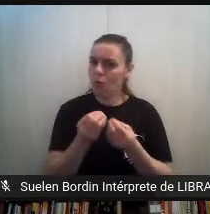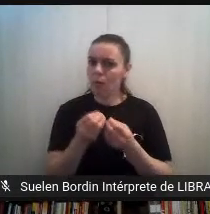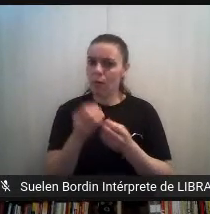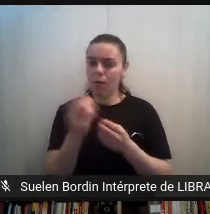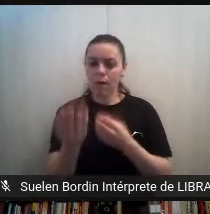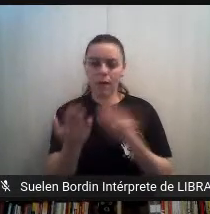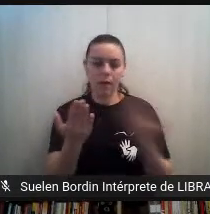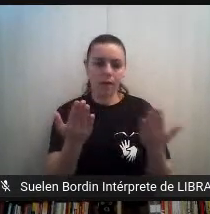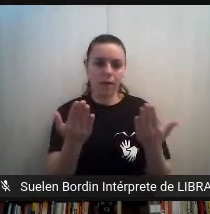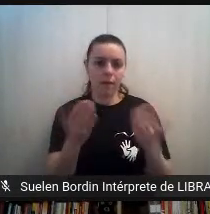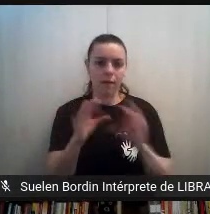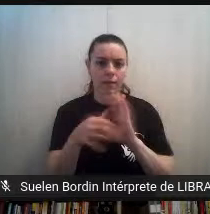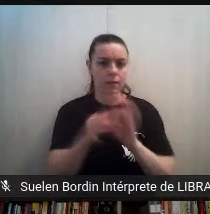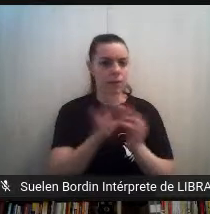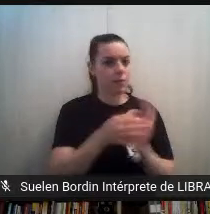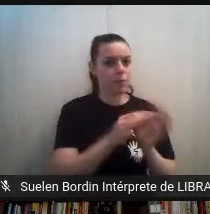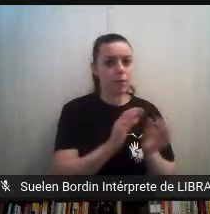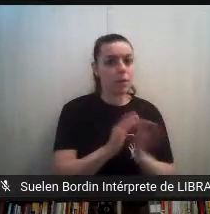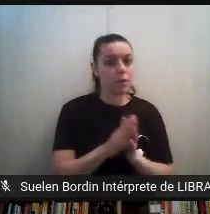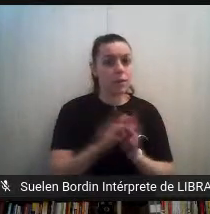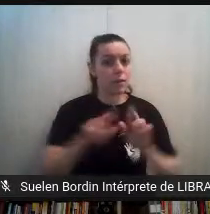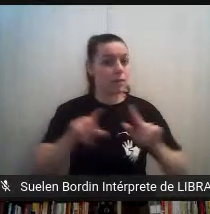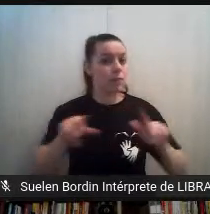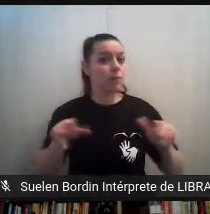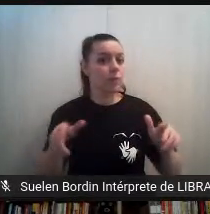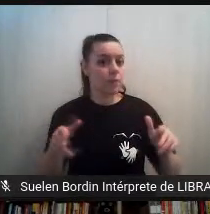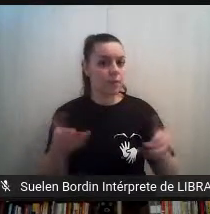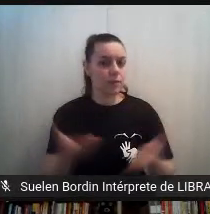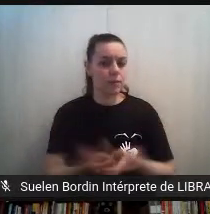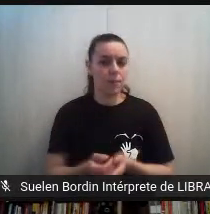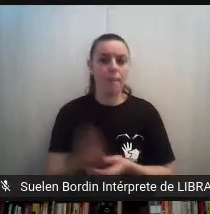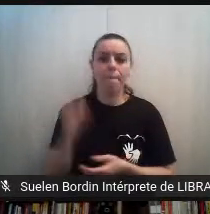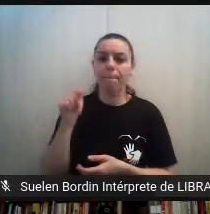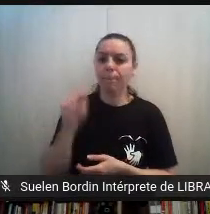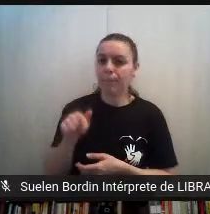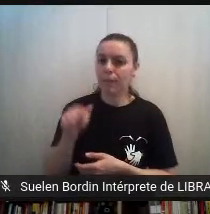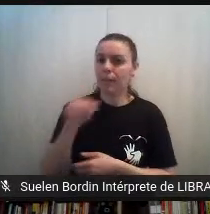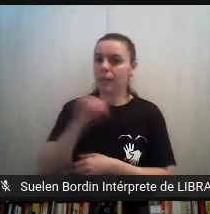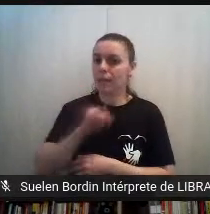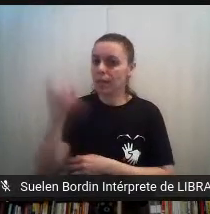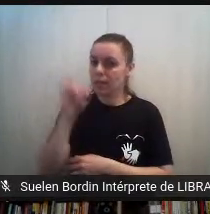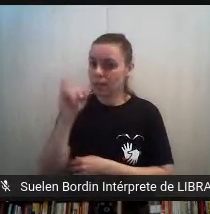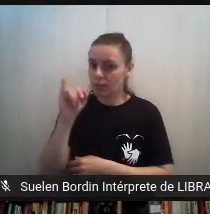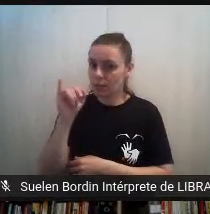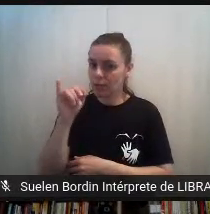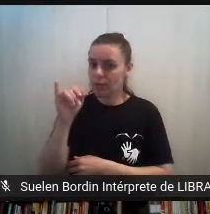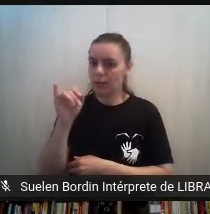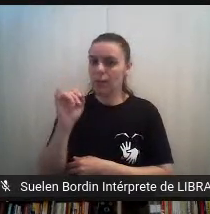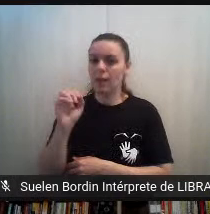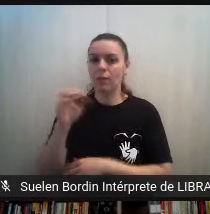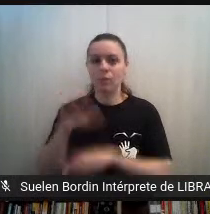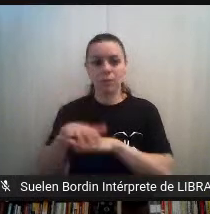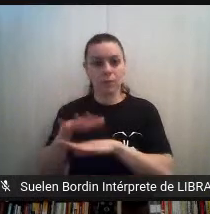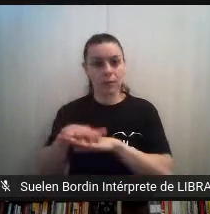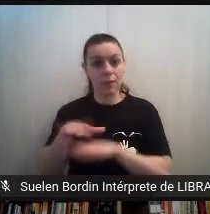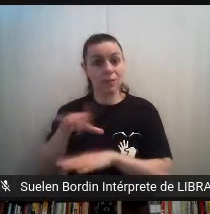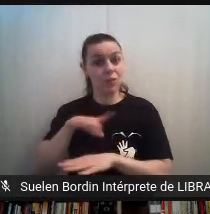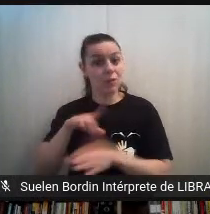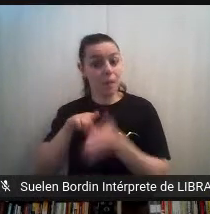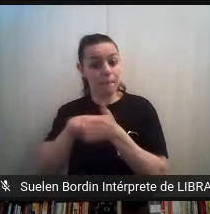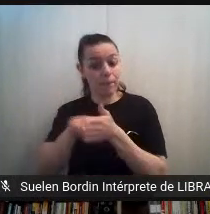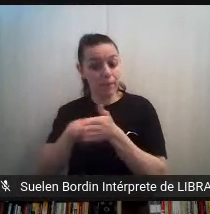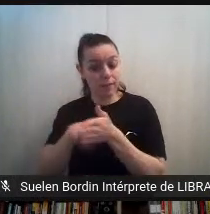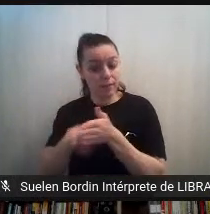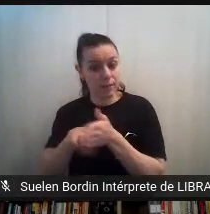Ah, sim. É porque na Olimpíada Internacional de Matemática tinha uma parte de pesquisa. Então, eram vários